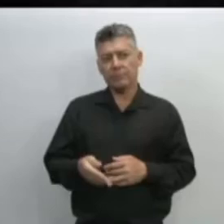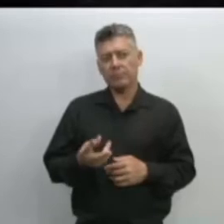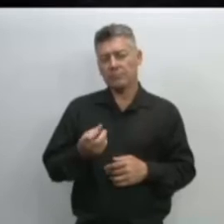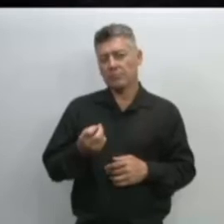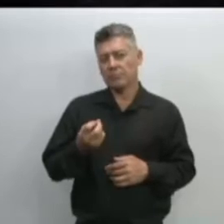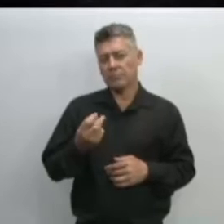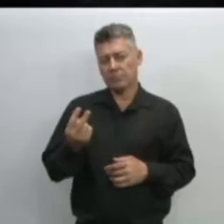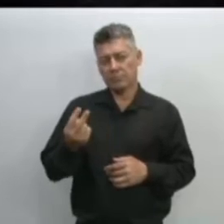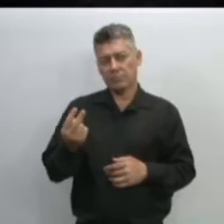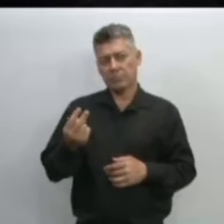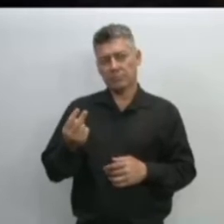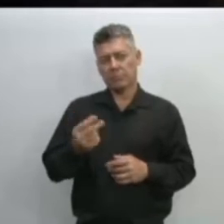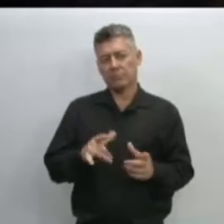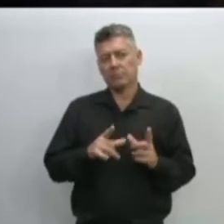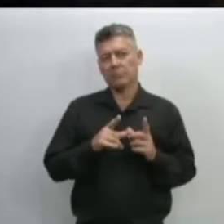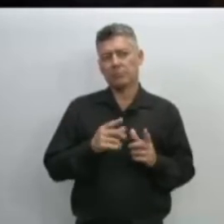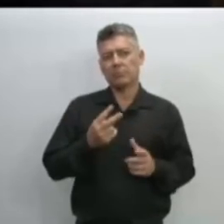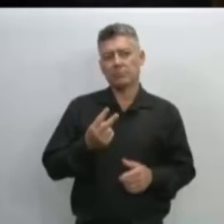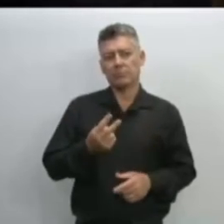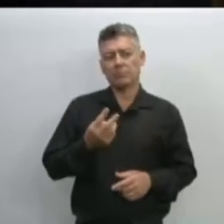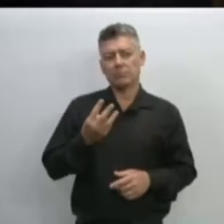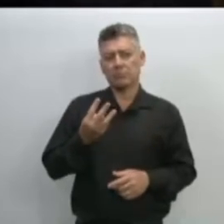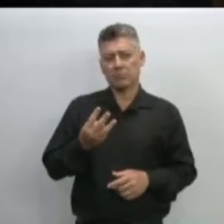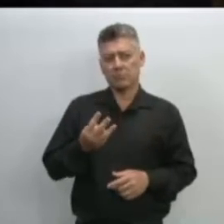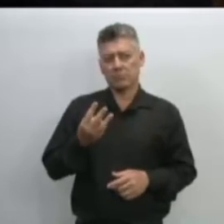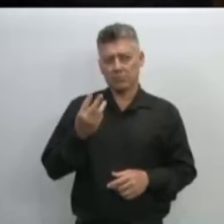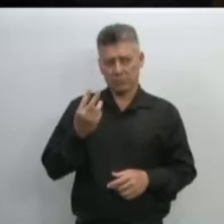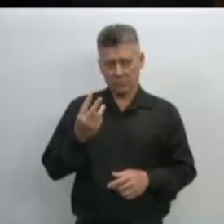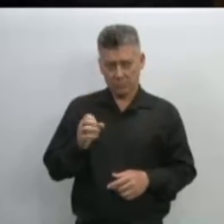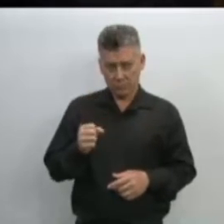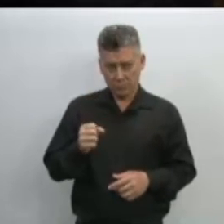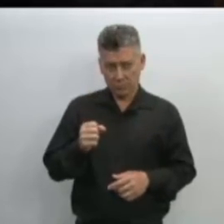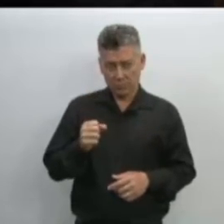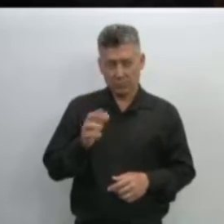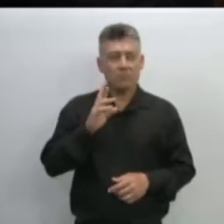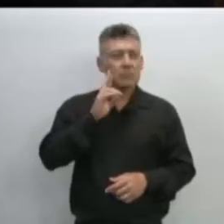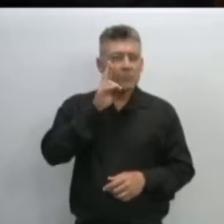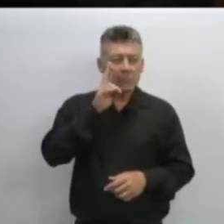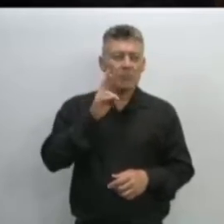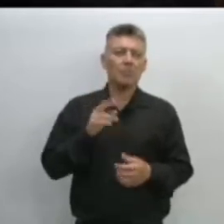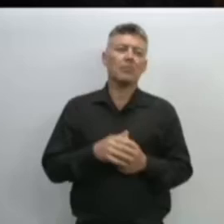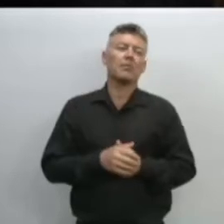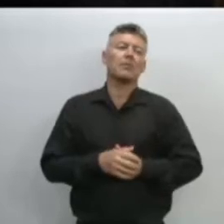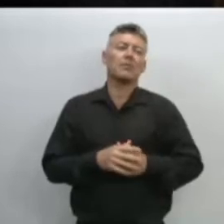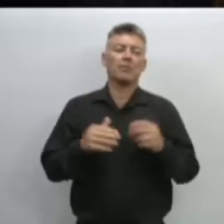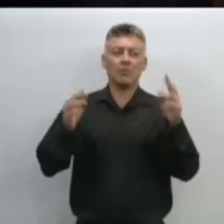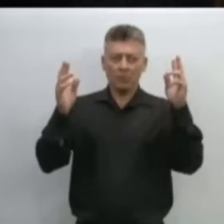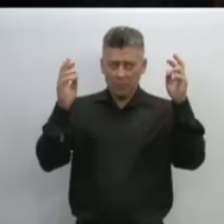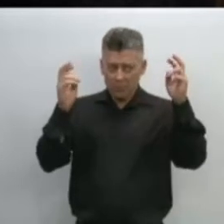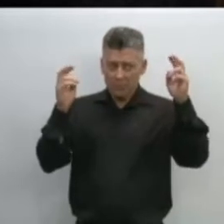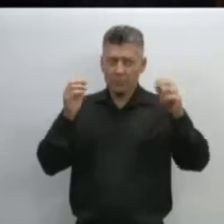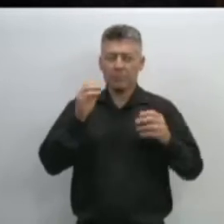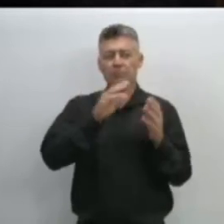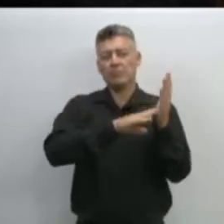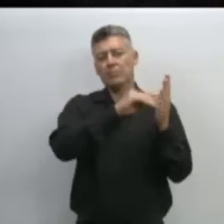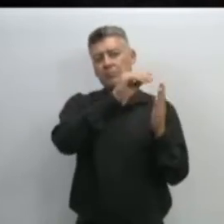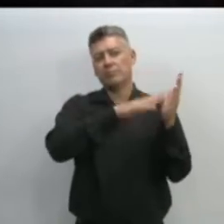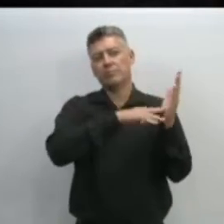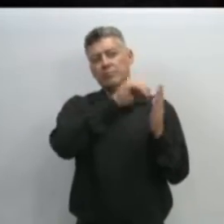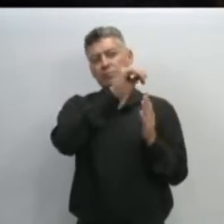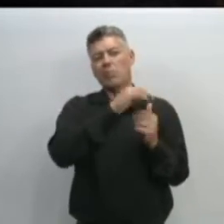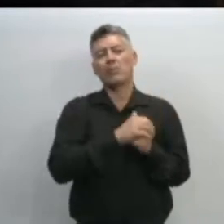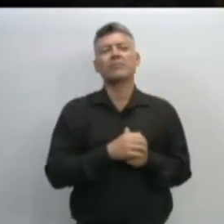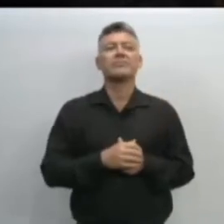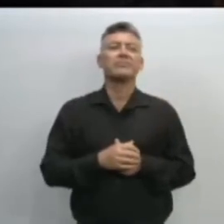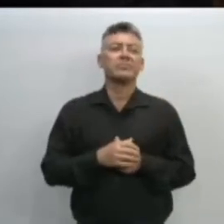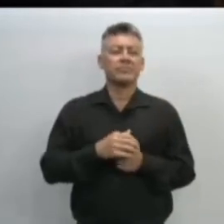vereador, projeto de lei 238-2022, vereador Robson Carvalho. Assunto, institui no calendário de eventos do